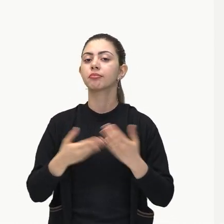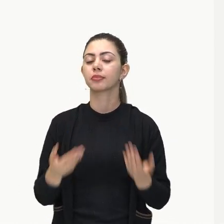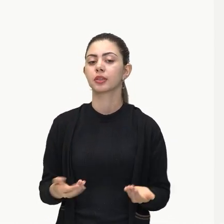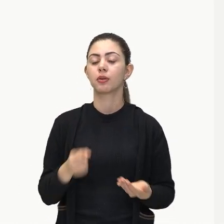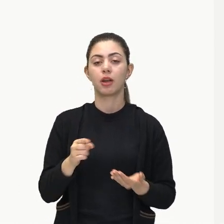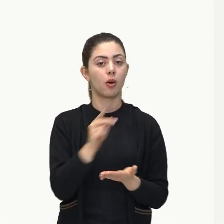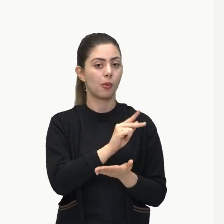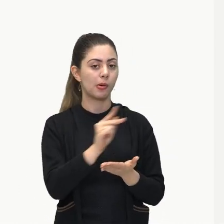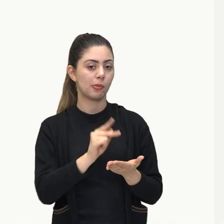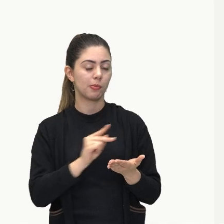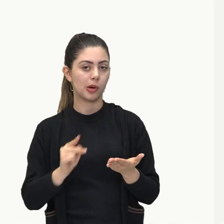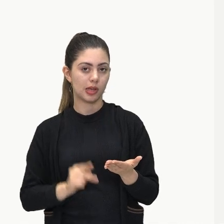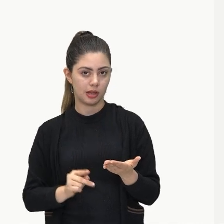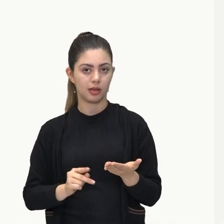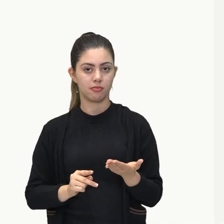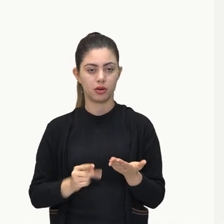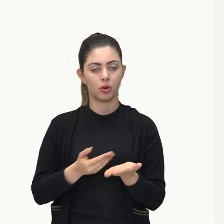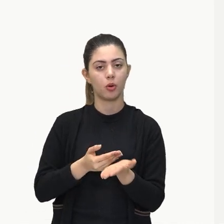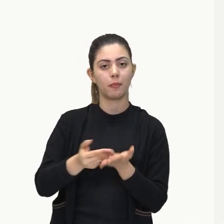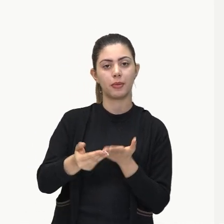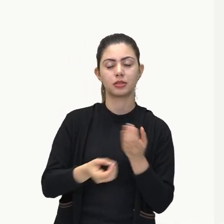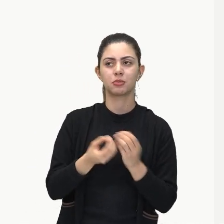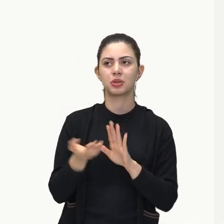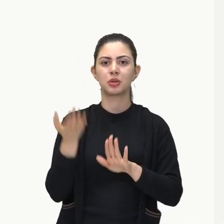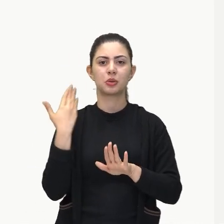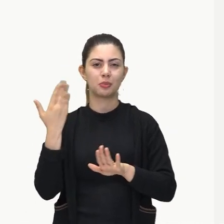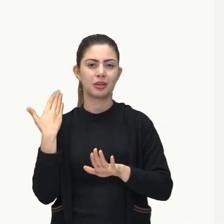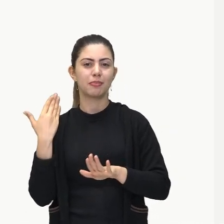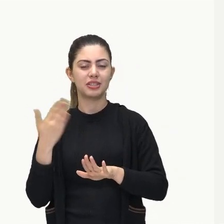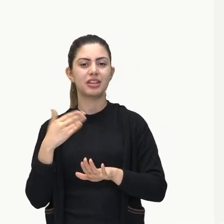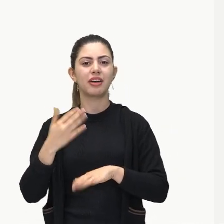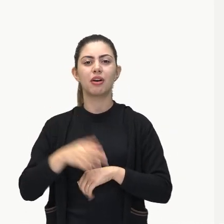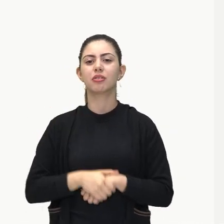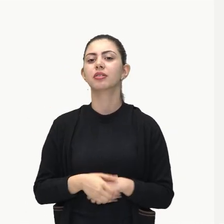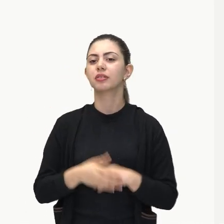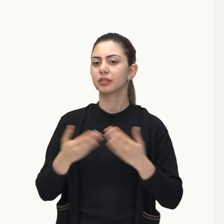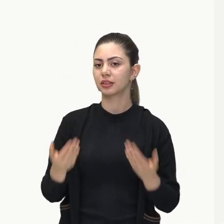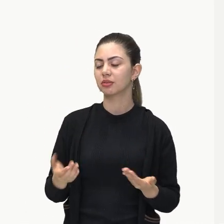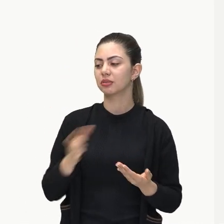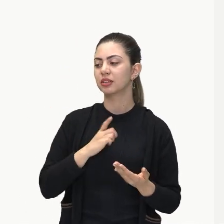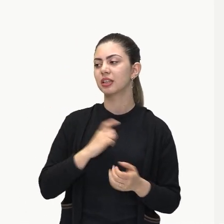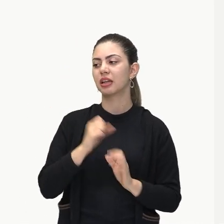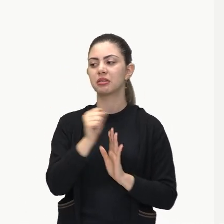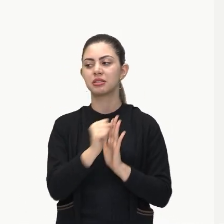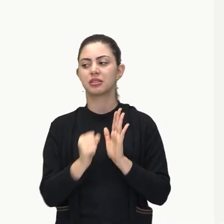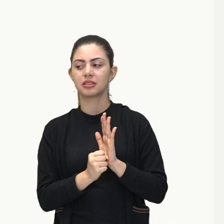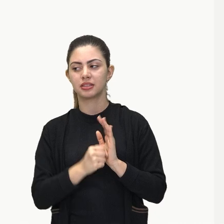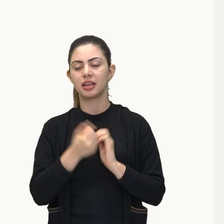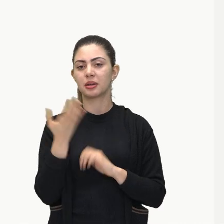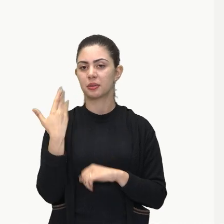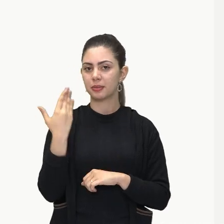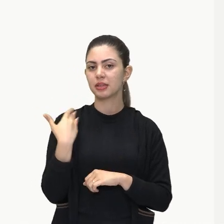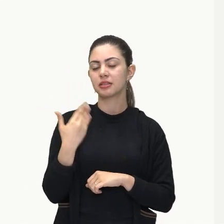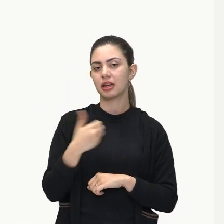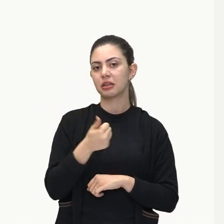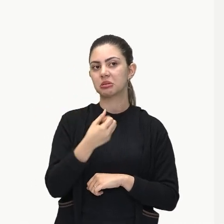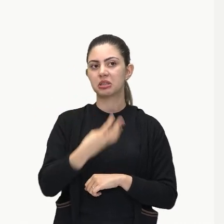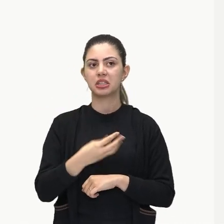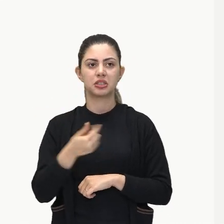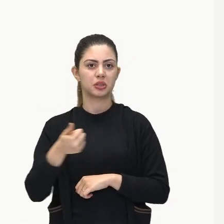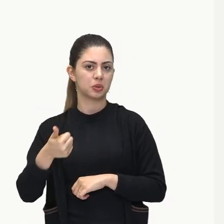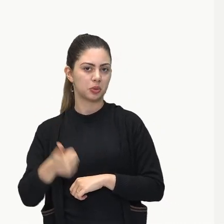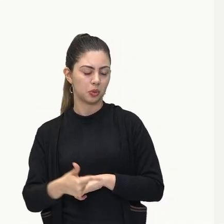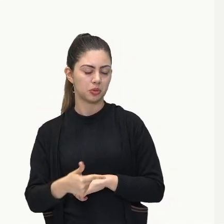surgem lá provavelmente no contexto medieval, há muitos e muitos anos, século XII, século XIII, e quando eles eram